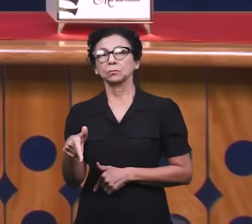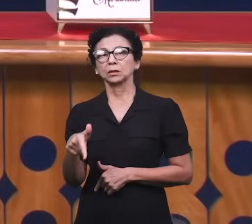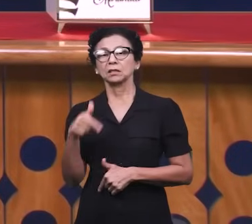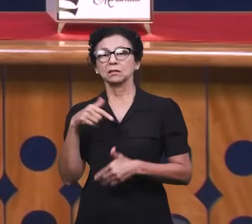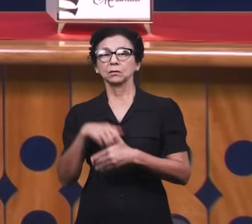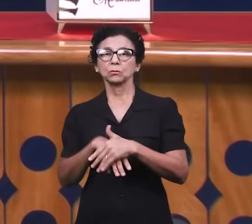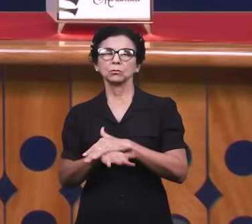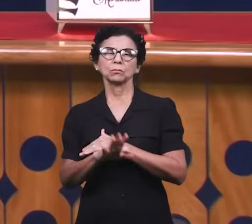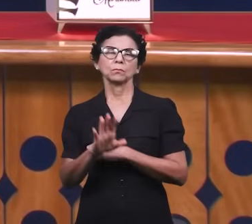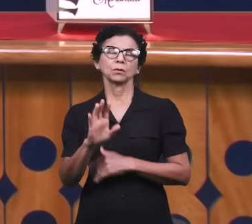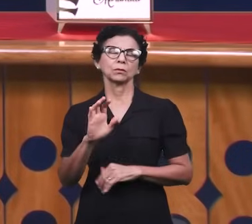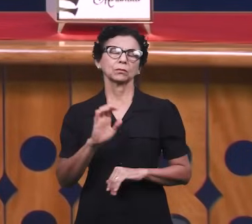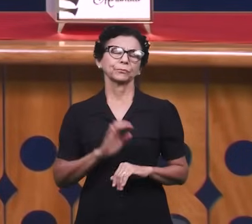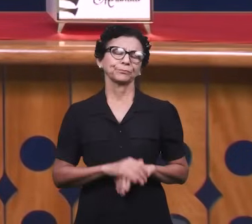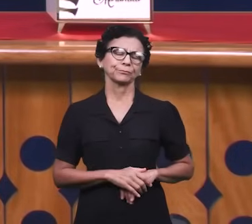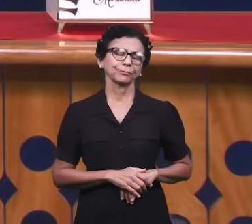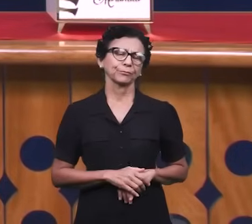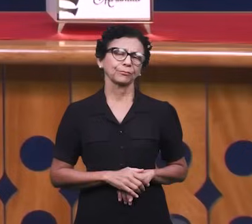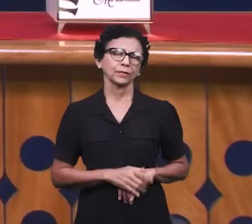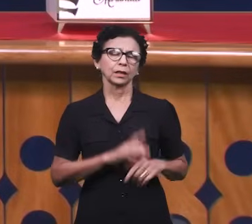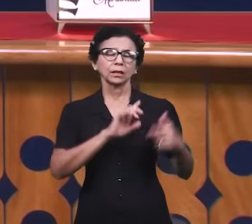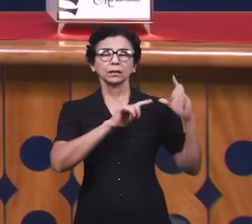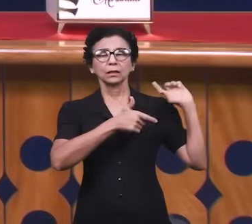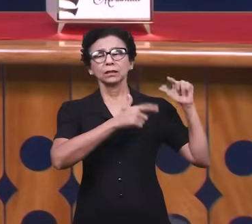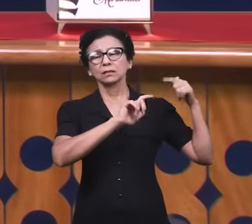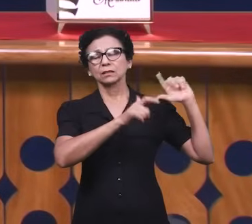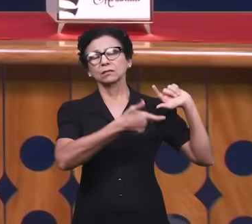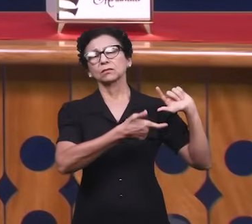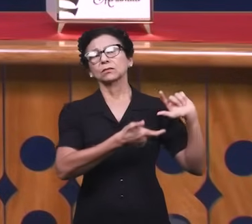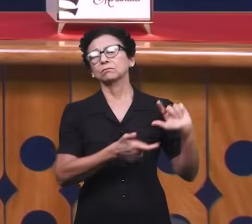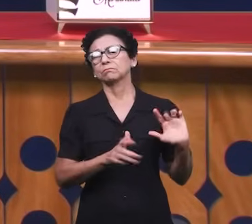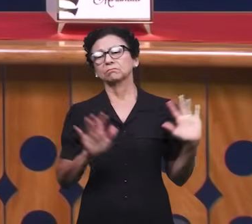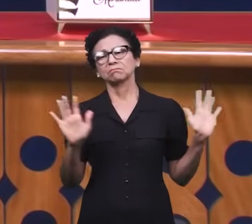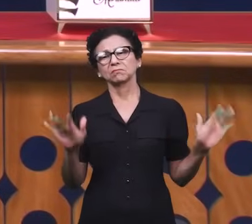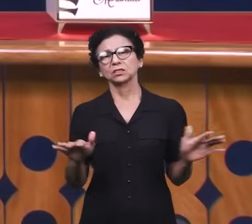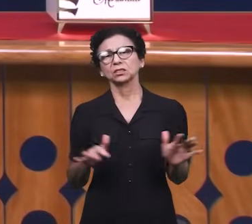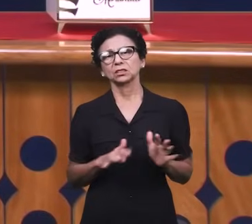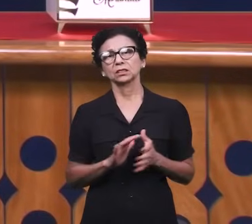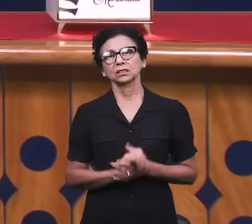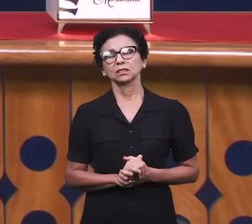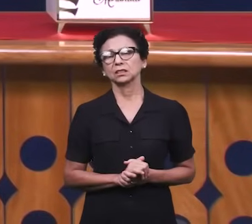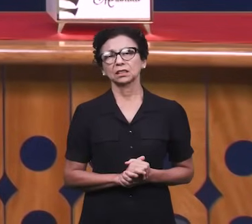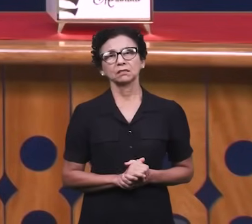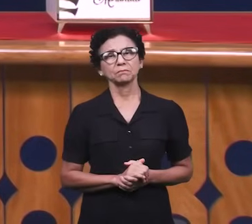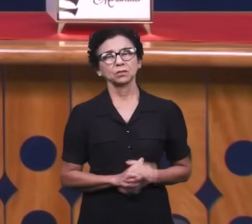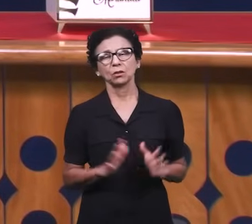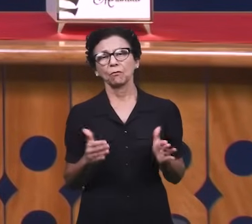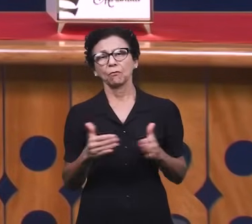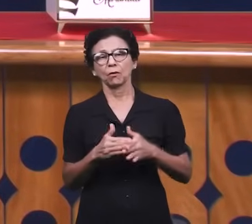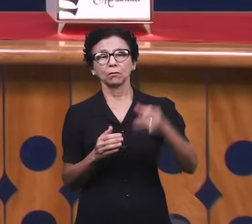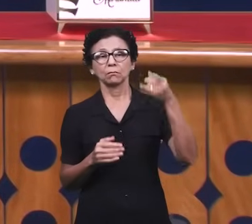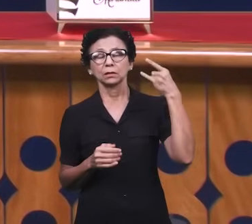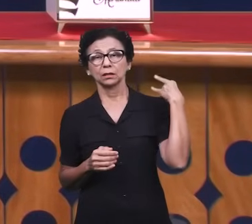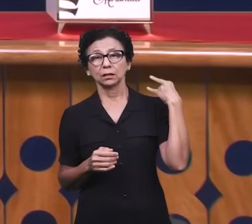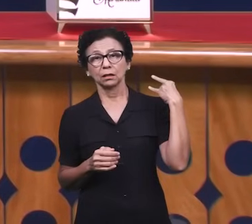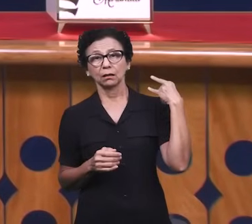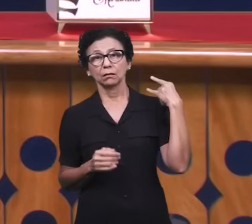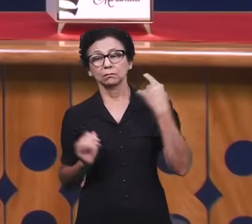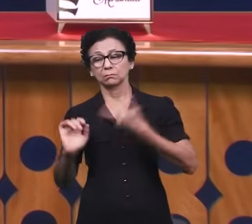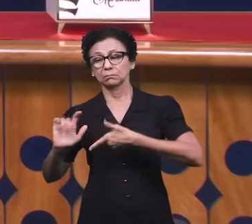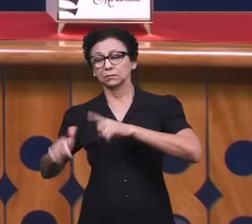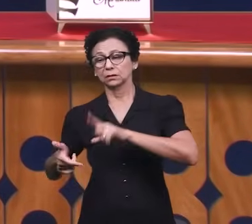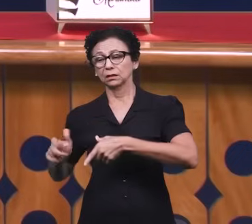o culto, tradicionalizou e passou a conviver somente com o material. Para Israel,